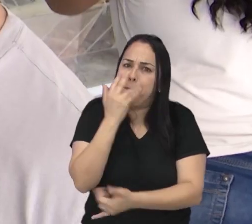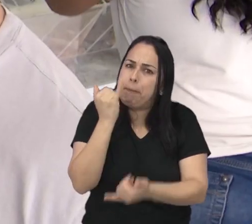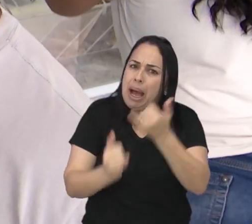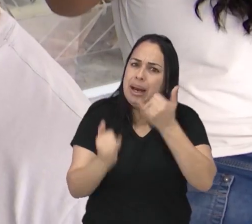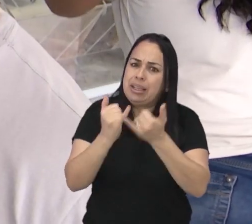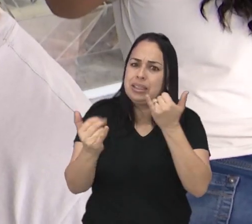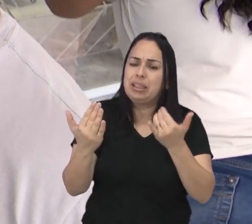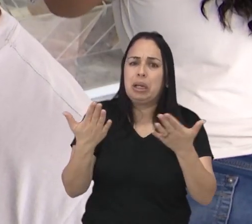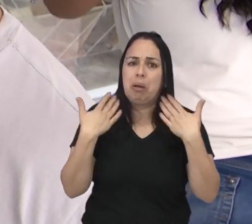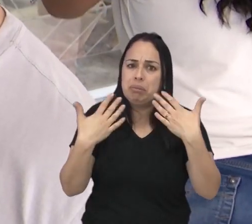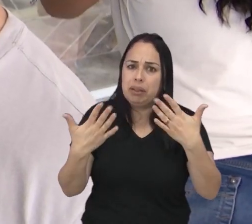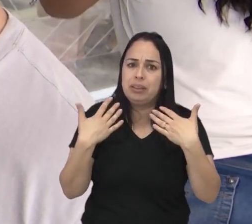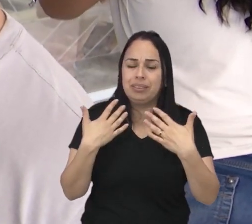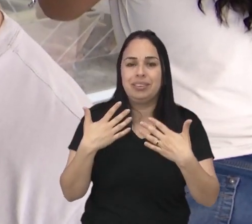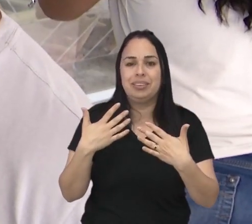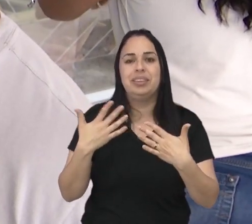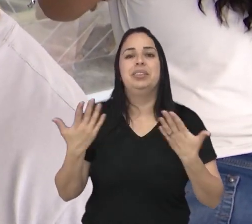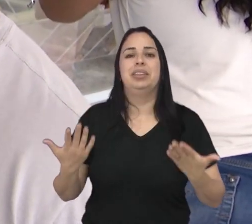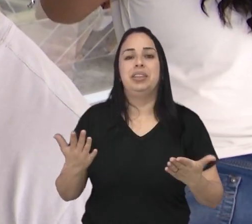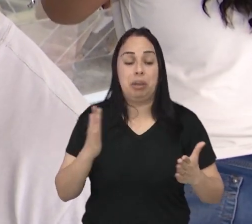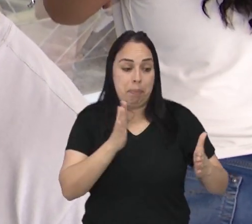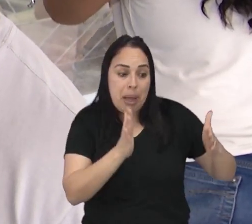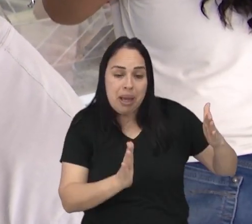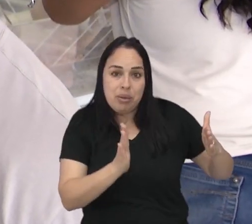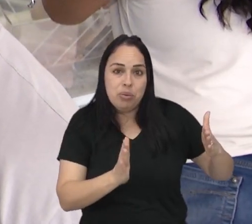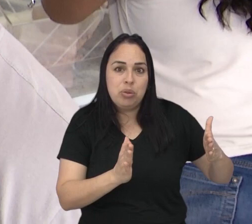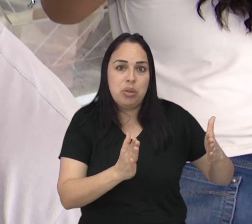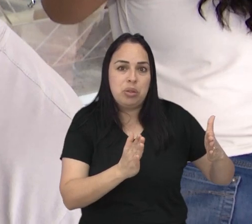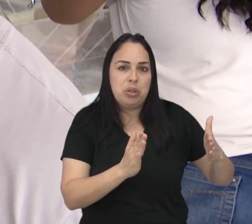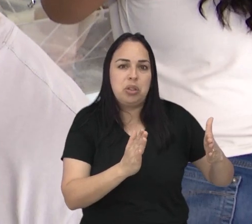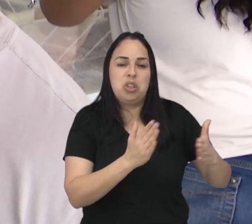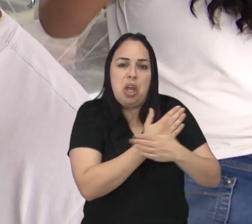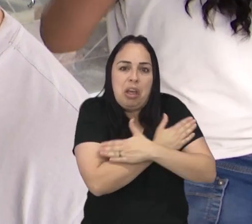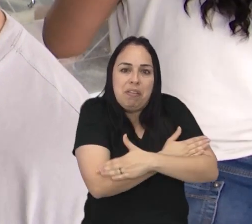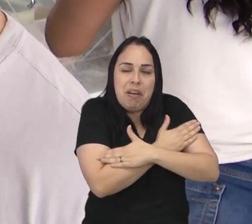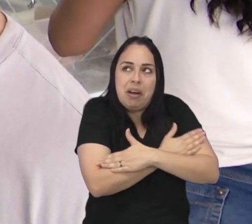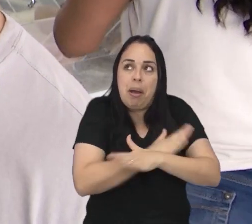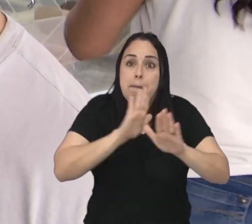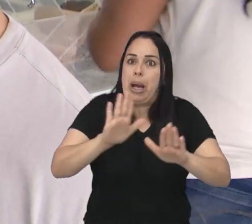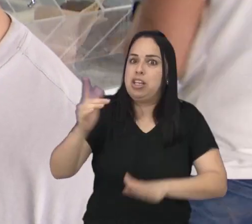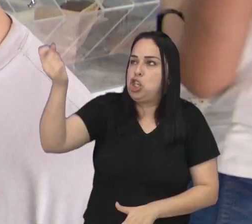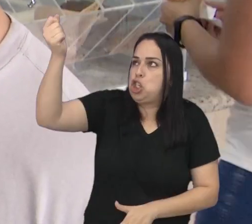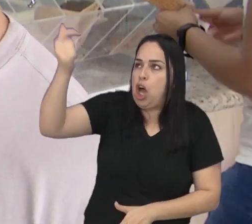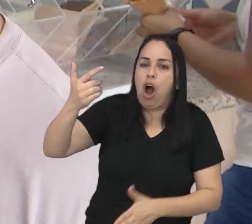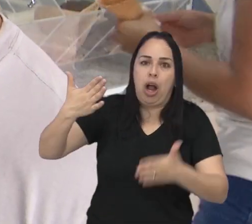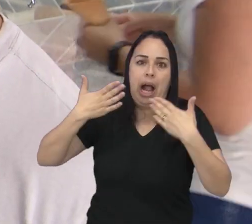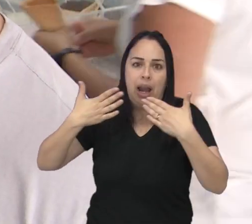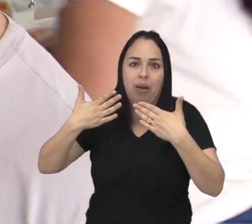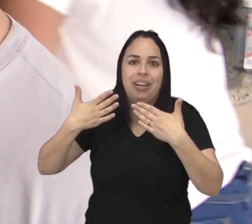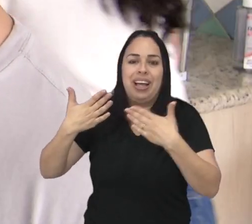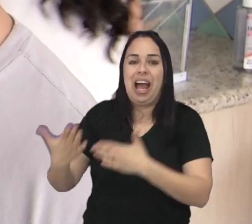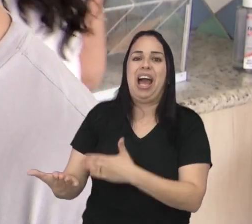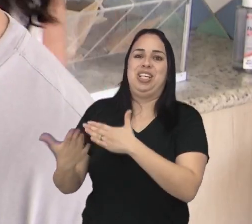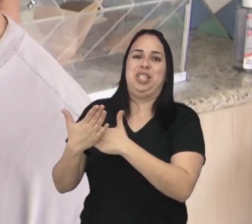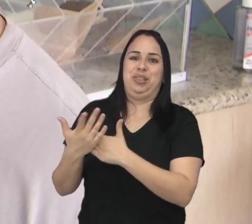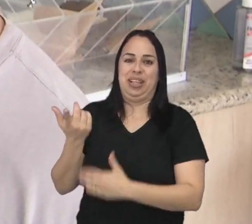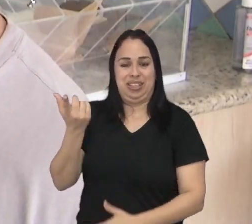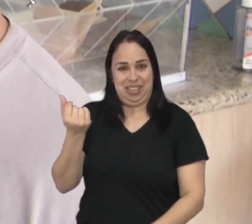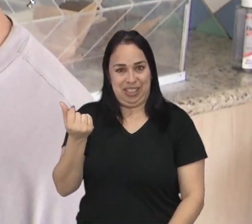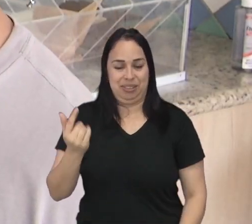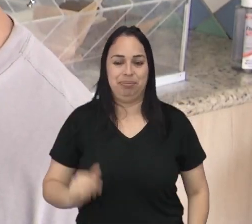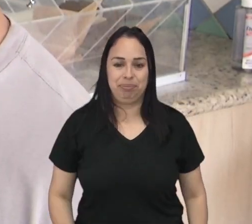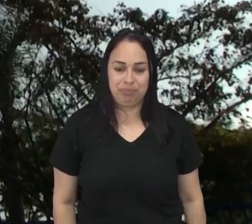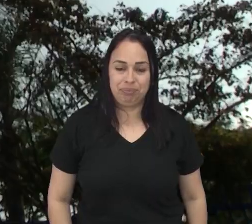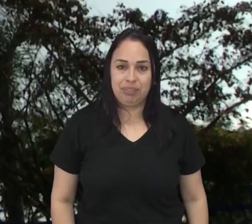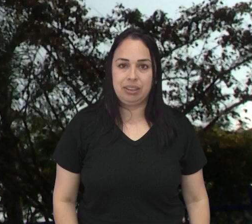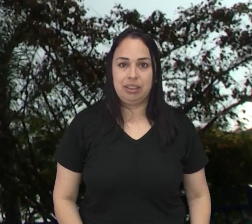verão. O calor ele ajuda bastante a gente, né? Então a gente está no período de inverno e tá aparecendo o sol e tá ajudando bastante, né? Como se tivesse 2 verões